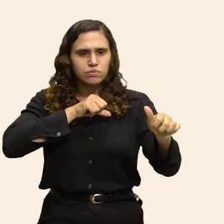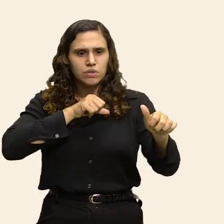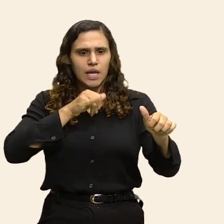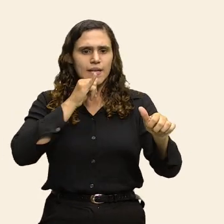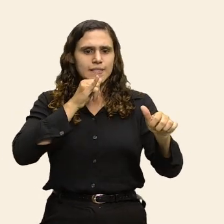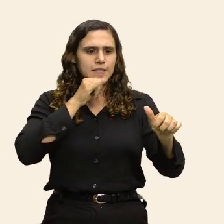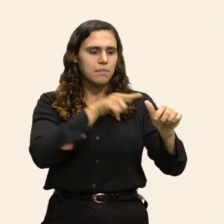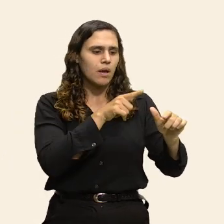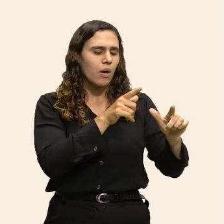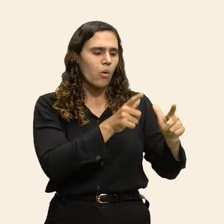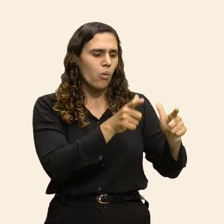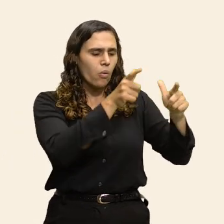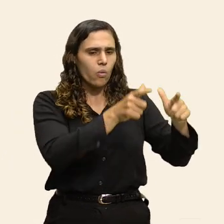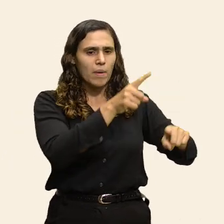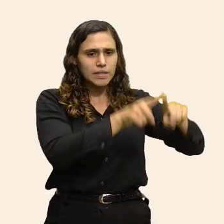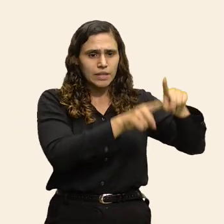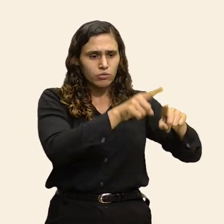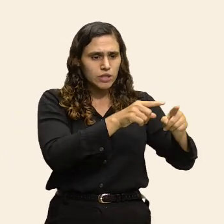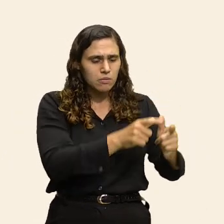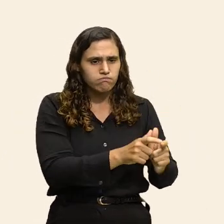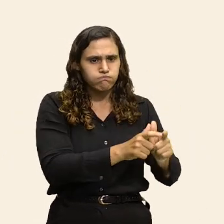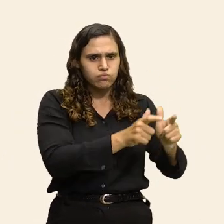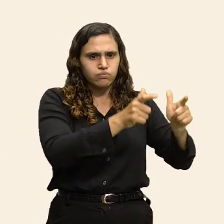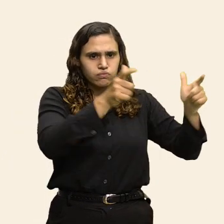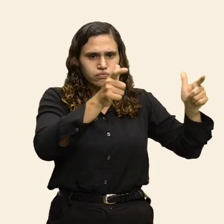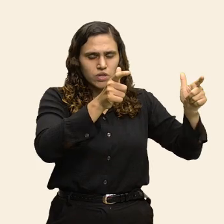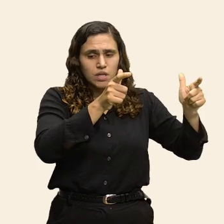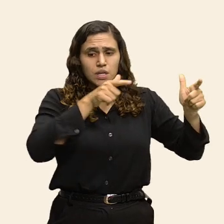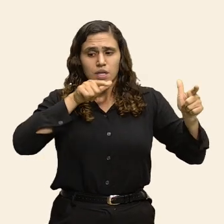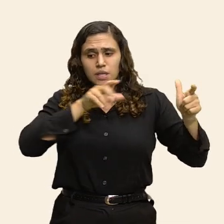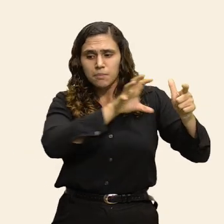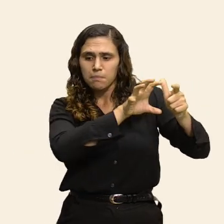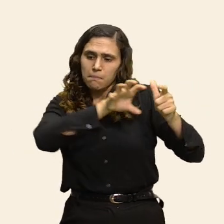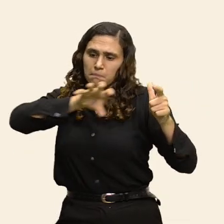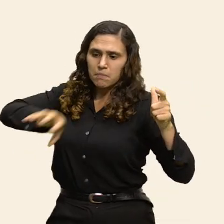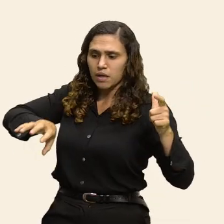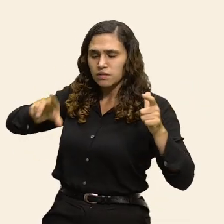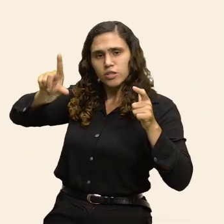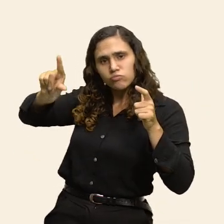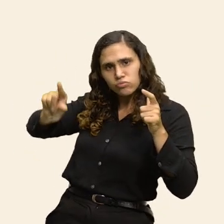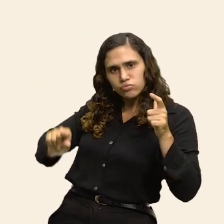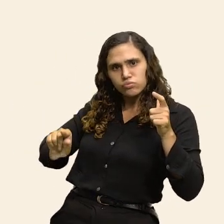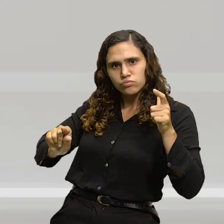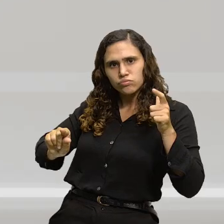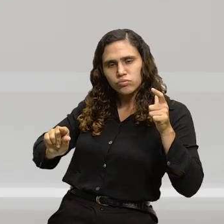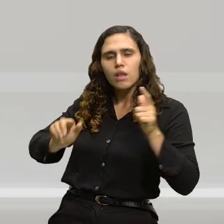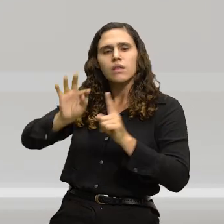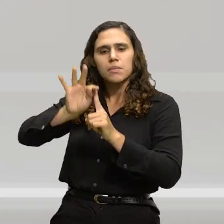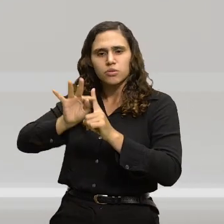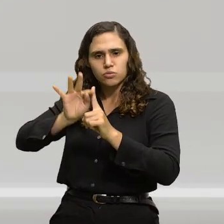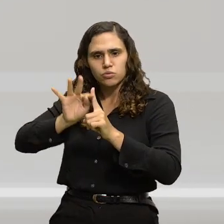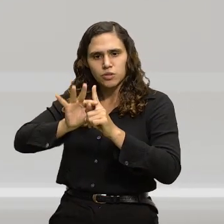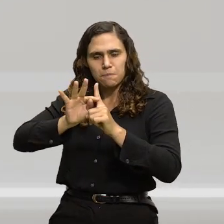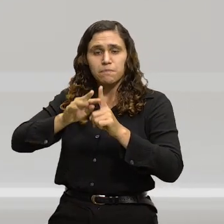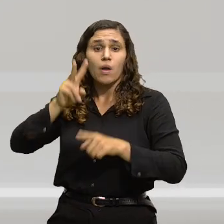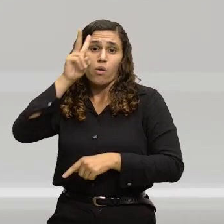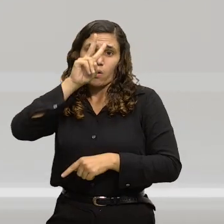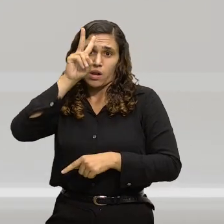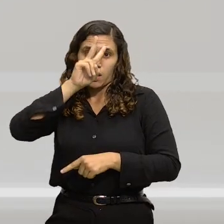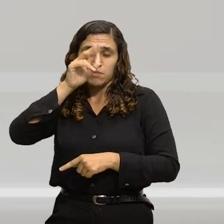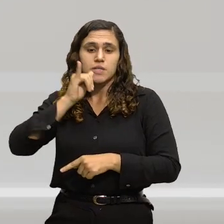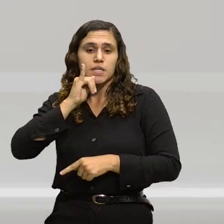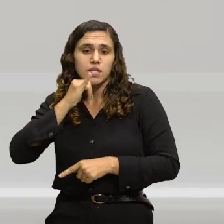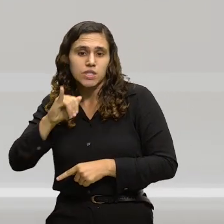maior temperatura para o corpo de menor temperatura, tá? Observem uma coisa, o calor, ele é a transferência de energia